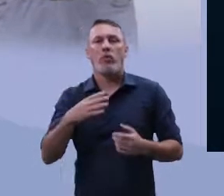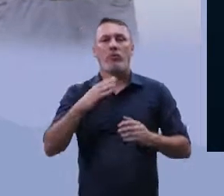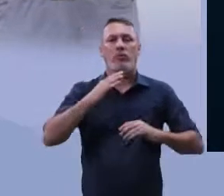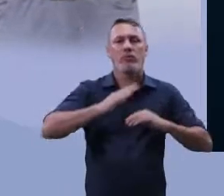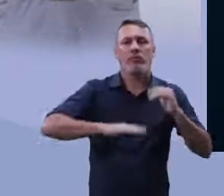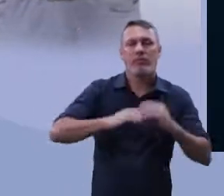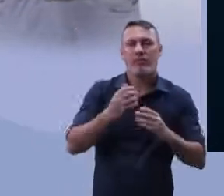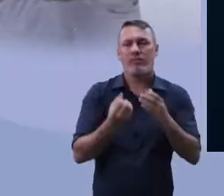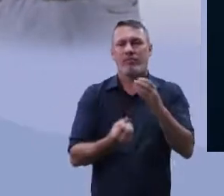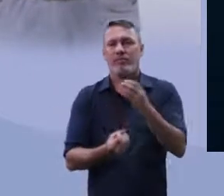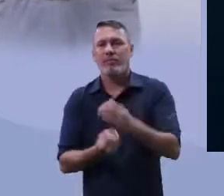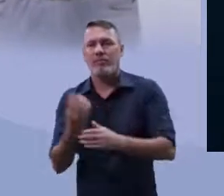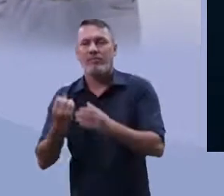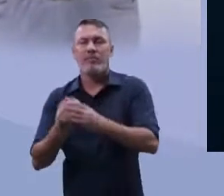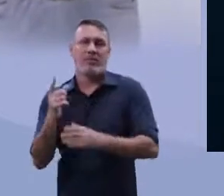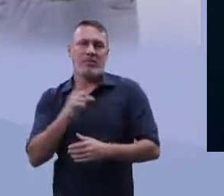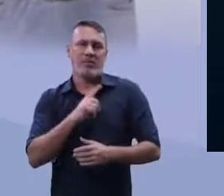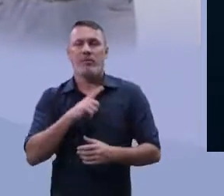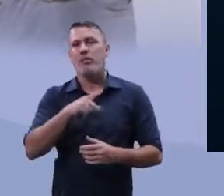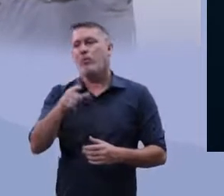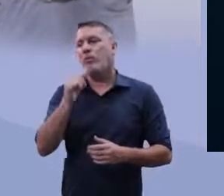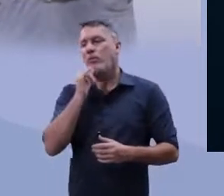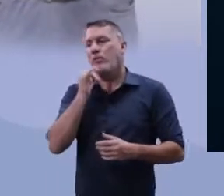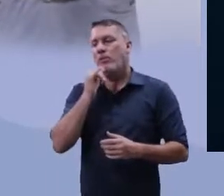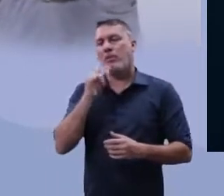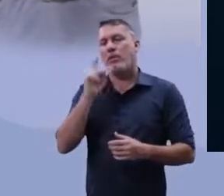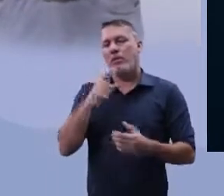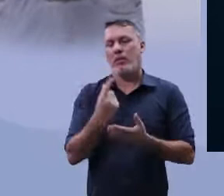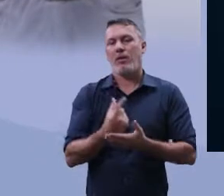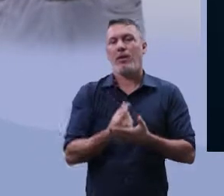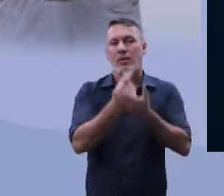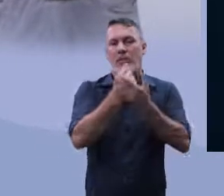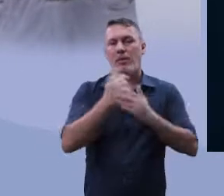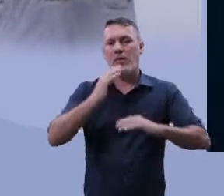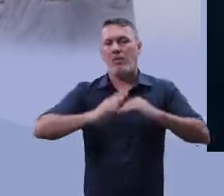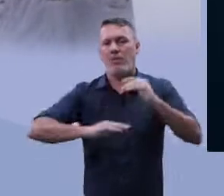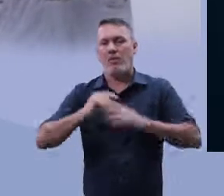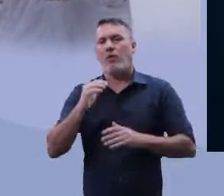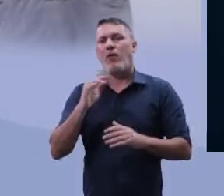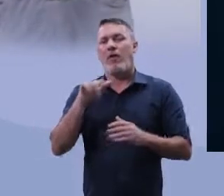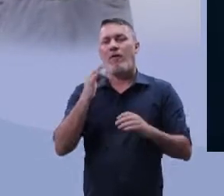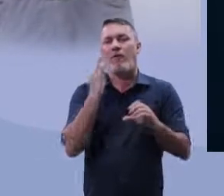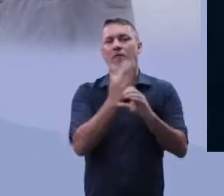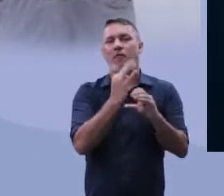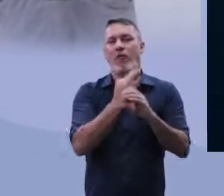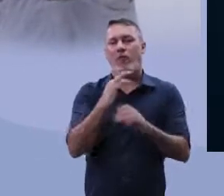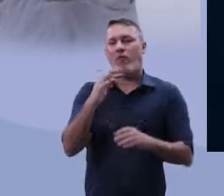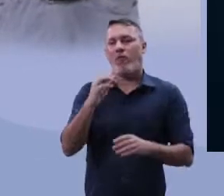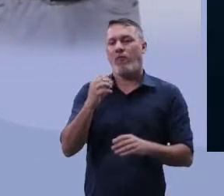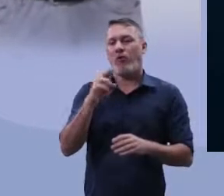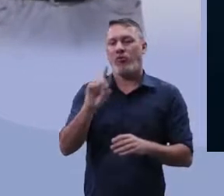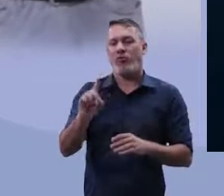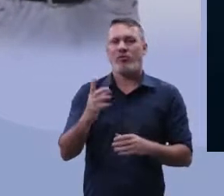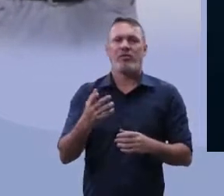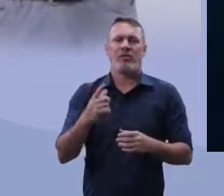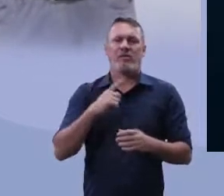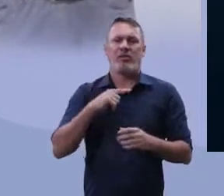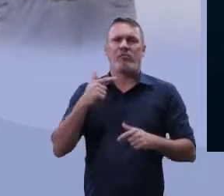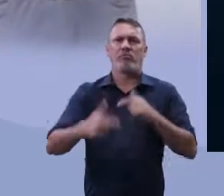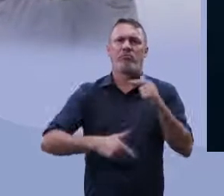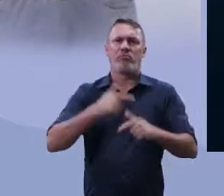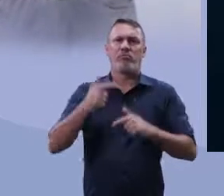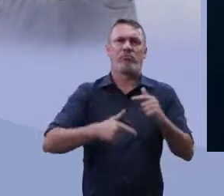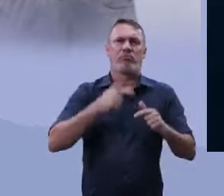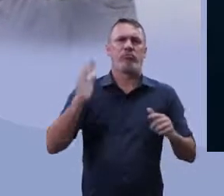né, modos de produção que vão estar ascendendo. Né, um exemplo desse capitalismo industrial é o modo de produção fordista em larga escala,